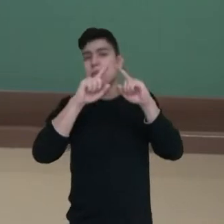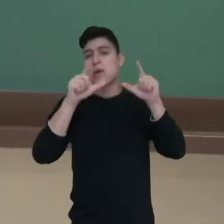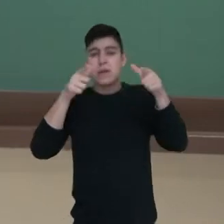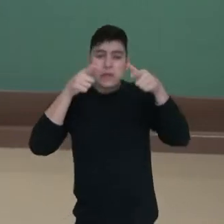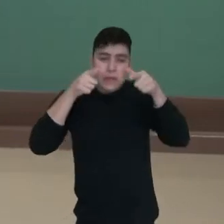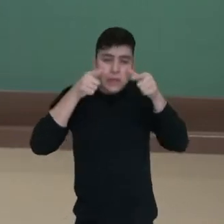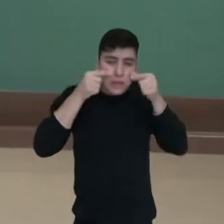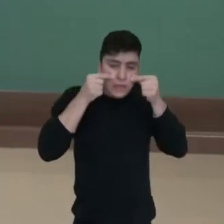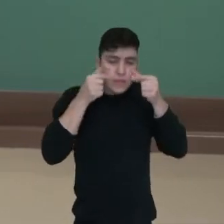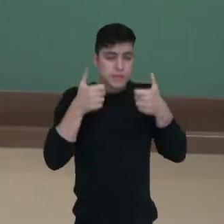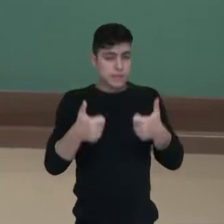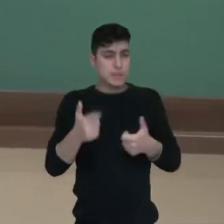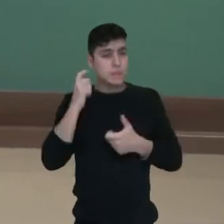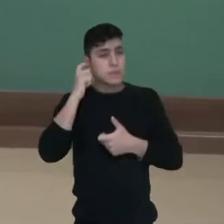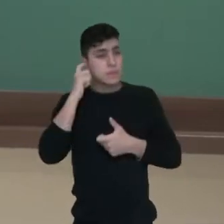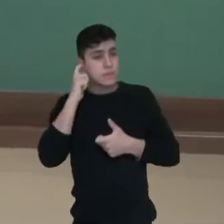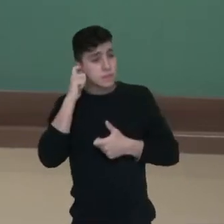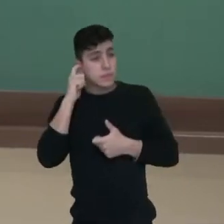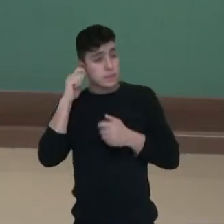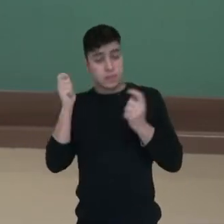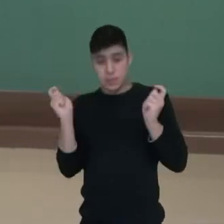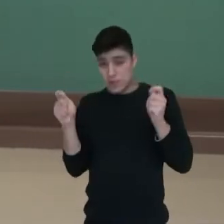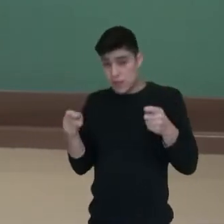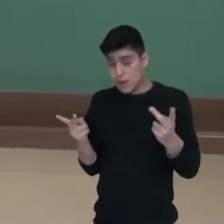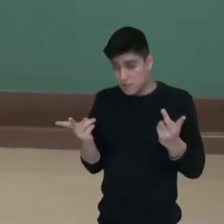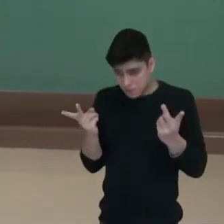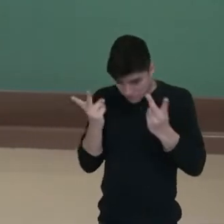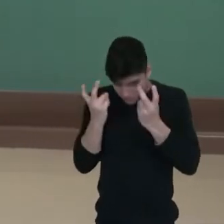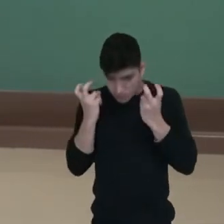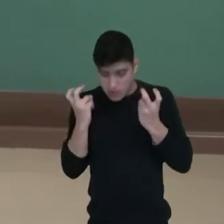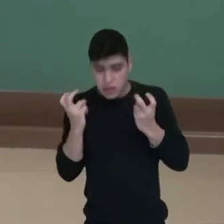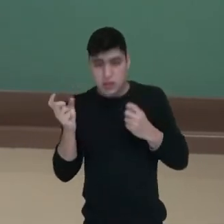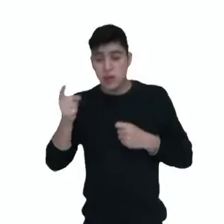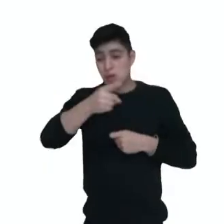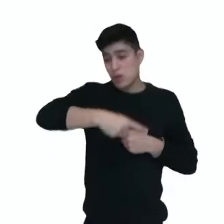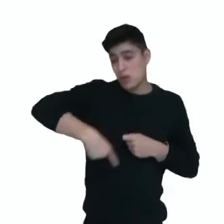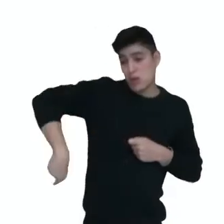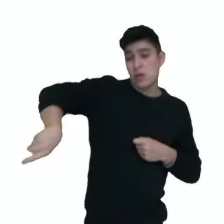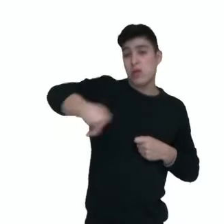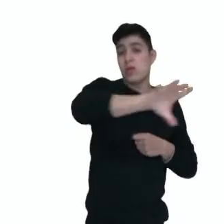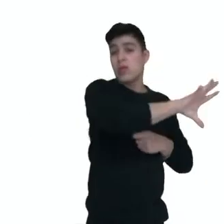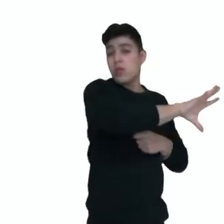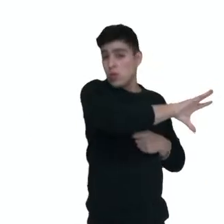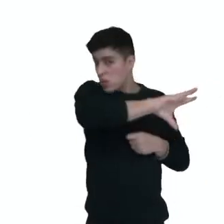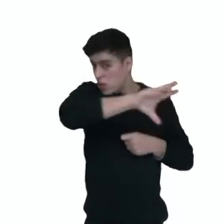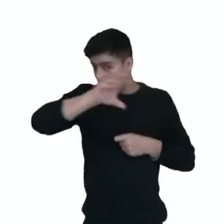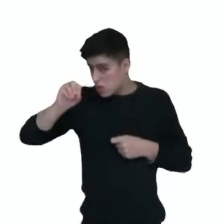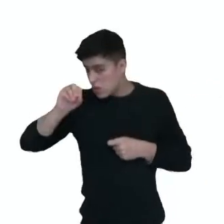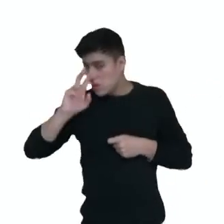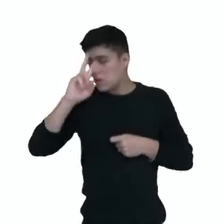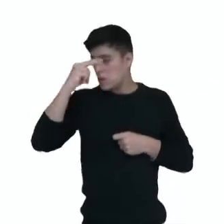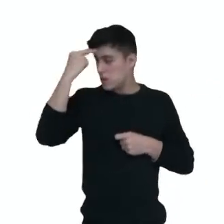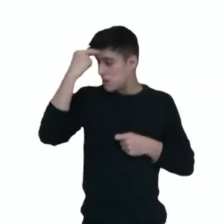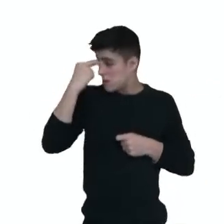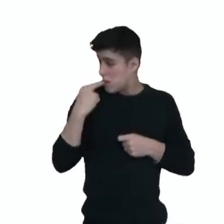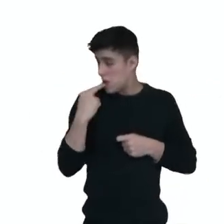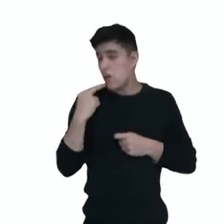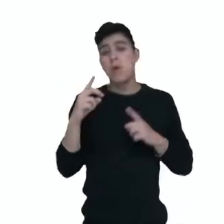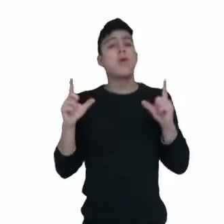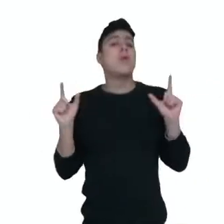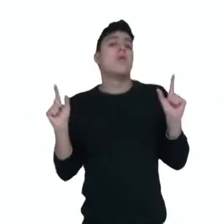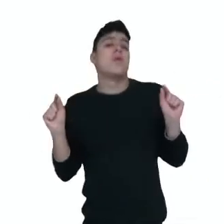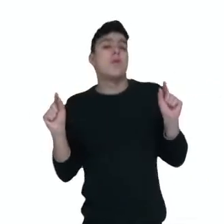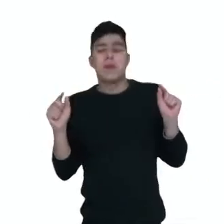que nós falamos. Mas a gente consegue observar que todos, mesmo os que possuem